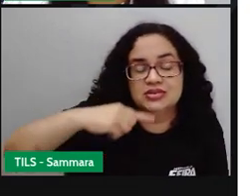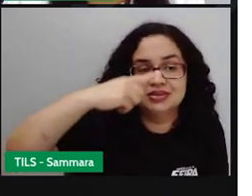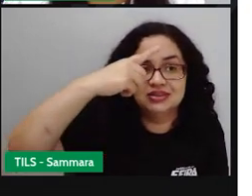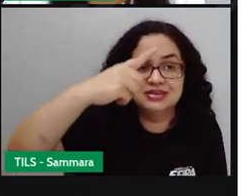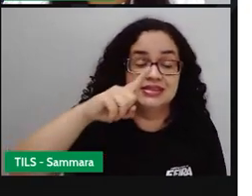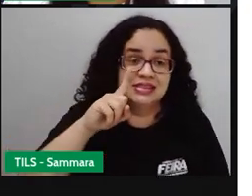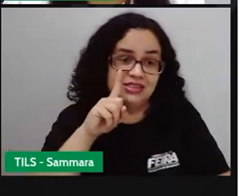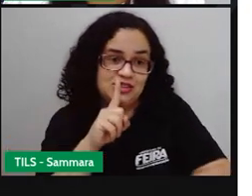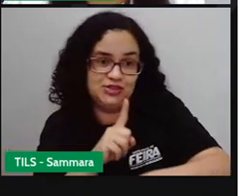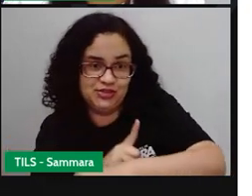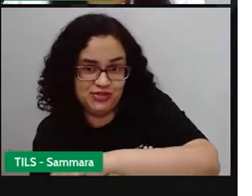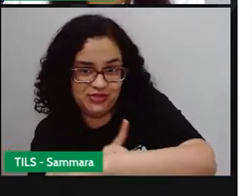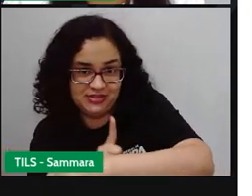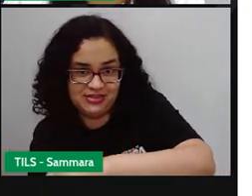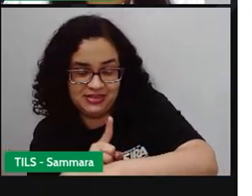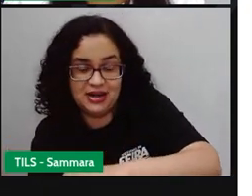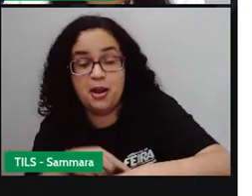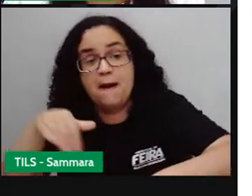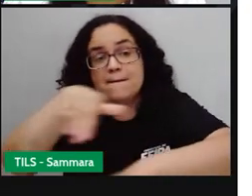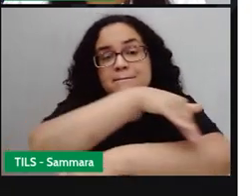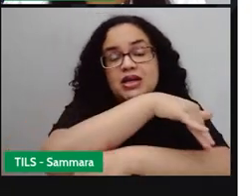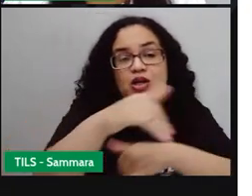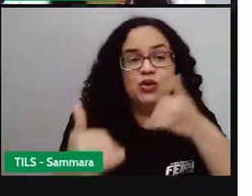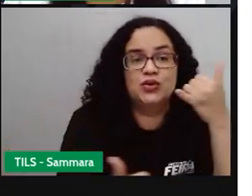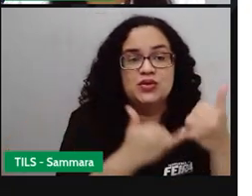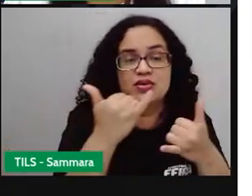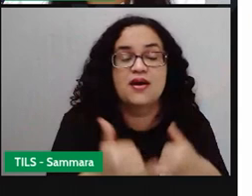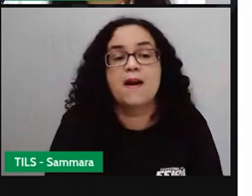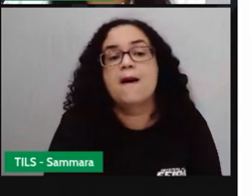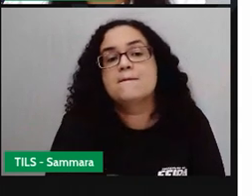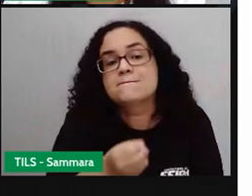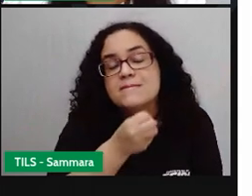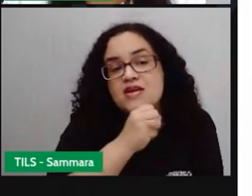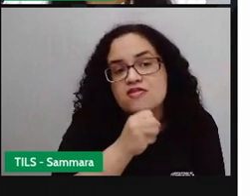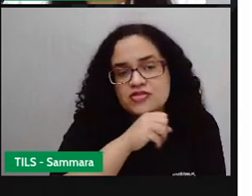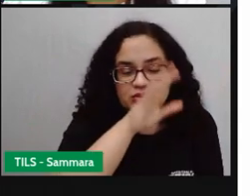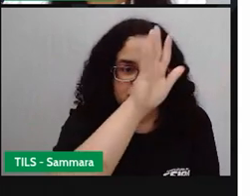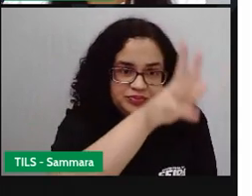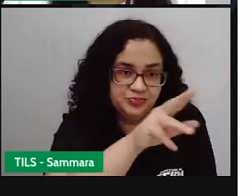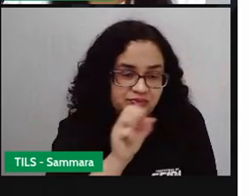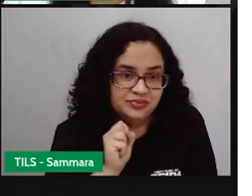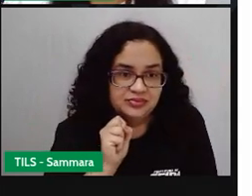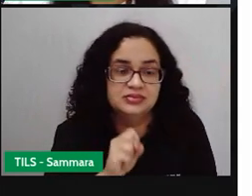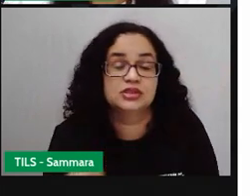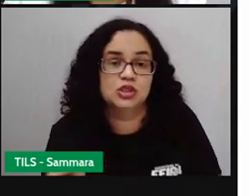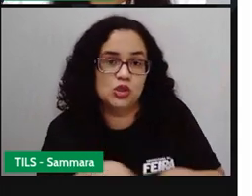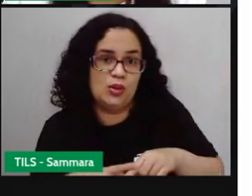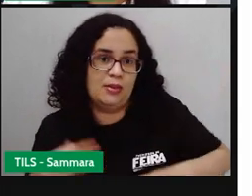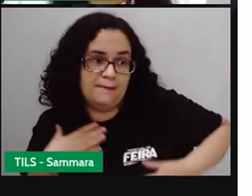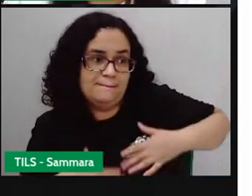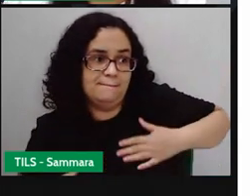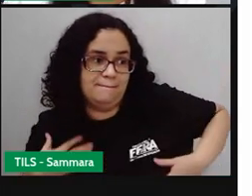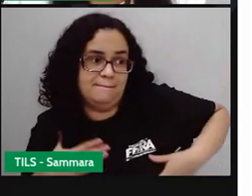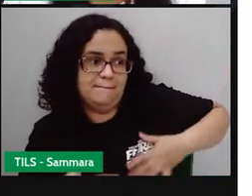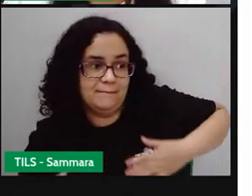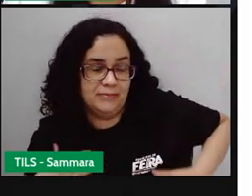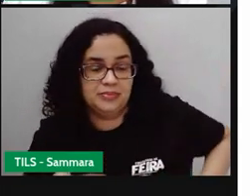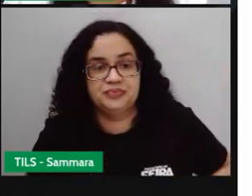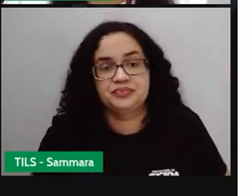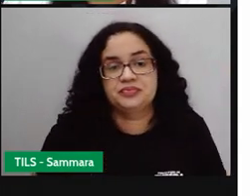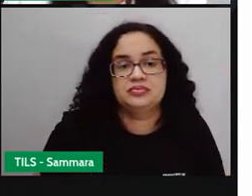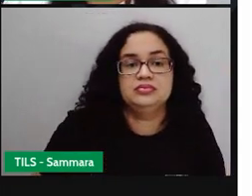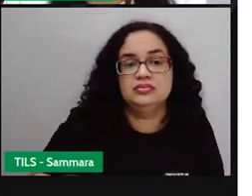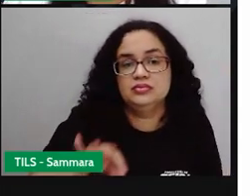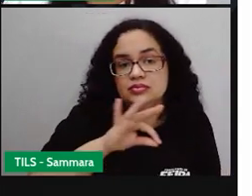hora em que eu costumava ir para a rua brincar, minha avó me chamou. Me mandou tomar banho, me vestir